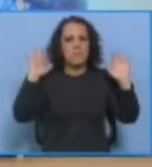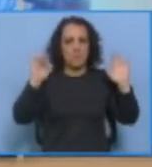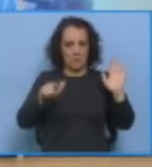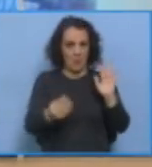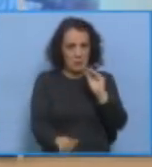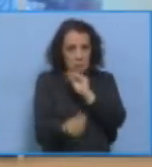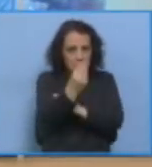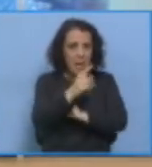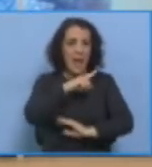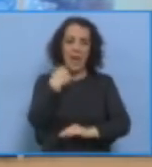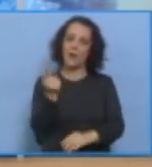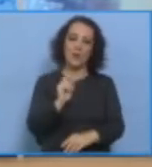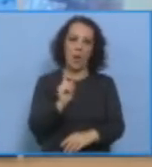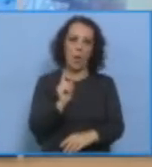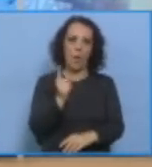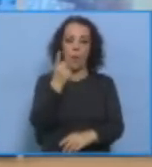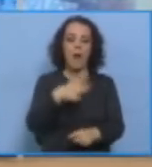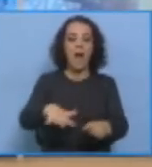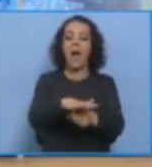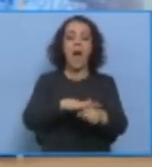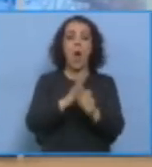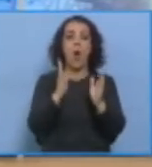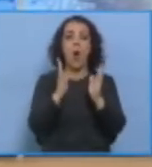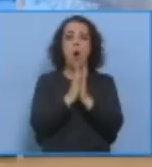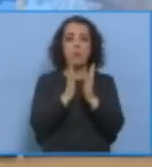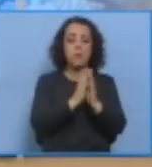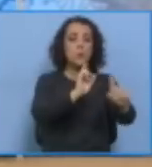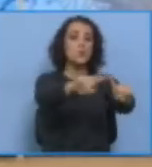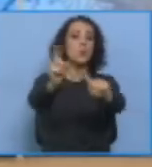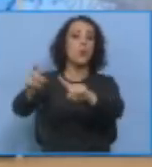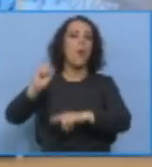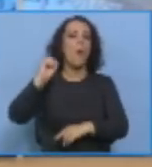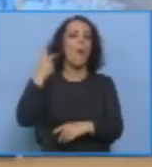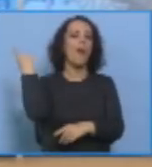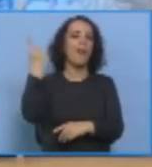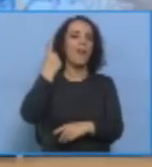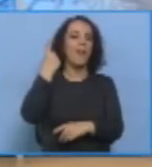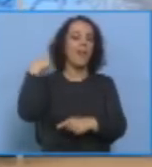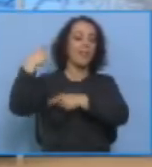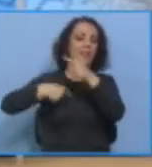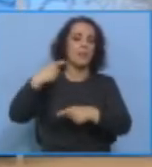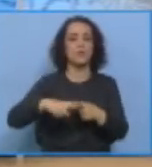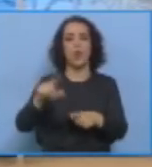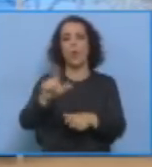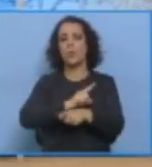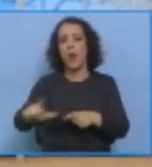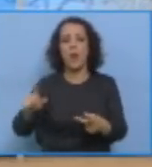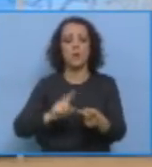invulgar, encontramos, não é uma confissão diferente, é uma profusão de confissão ou tradições diferentes cristãs, luteranos,